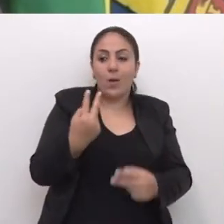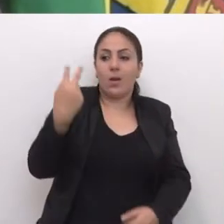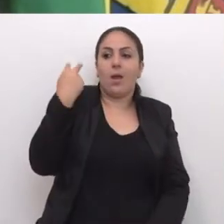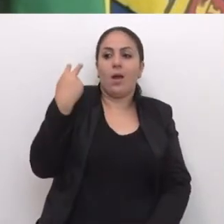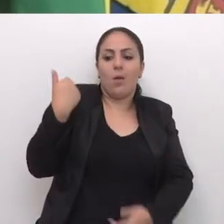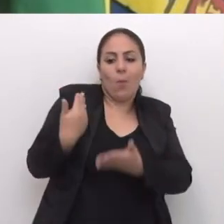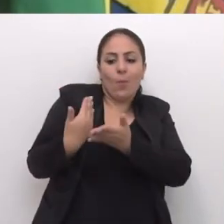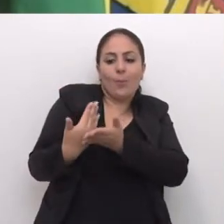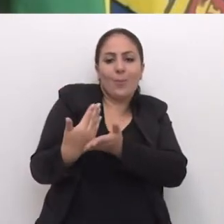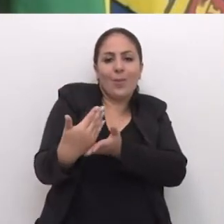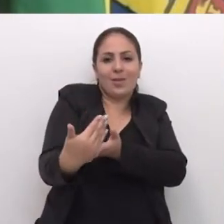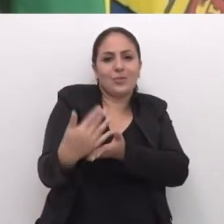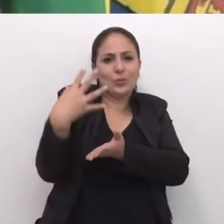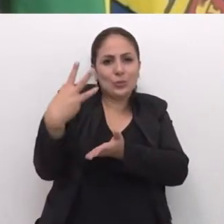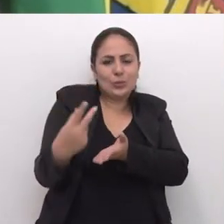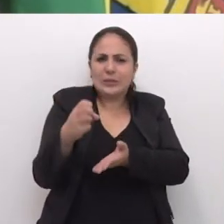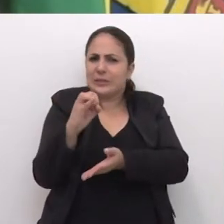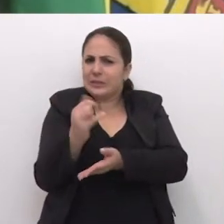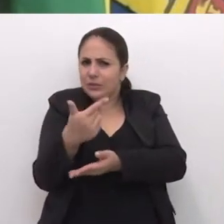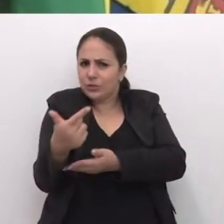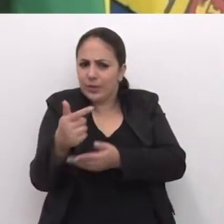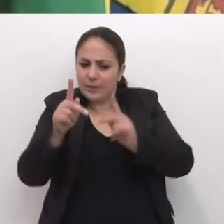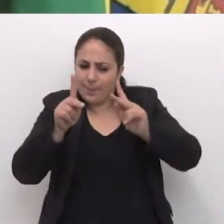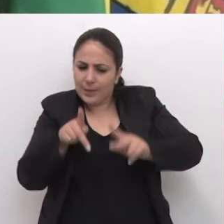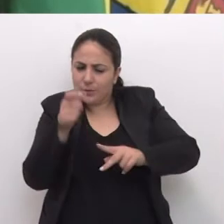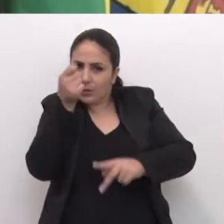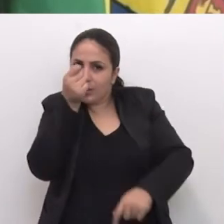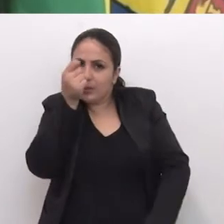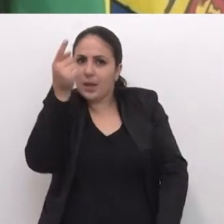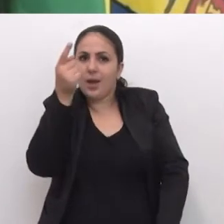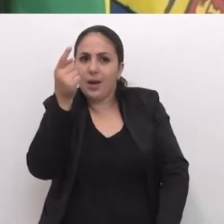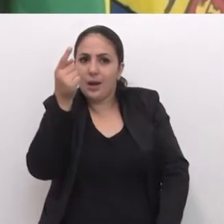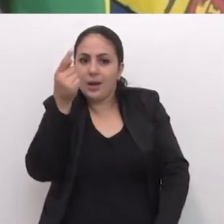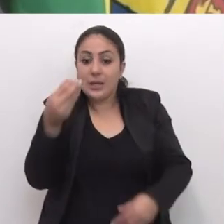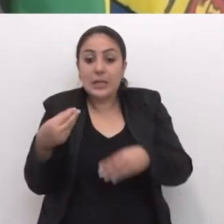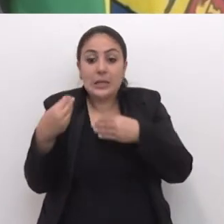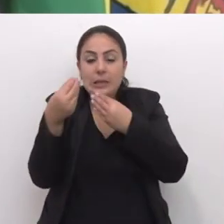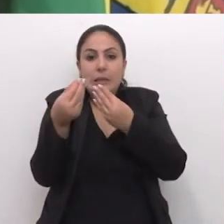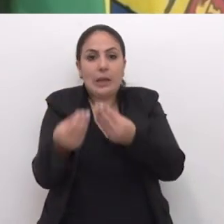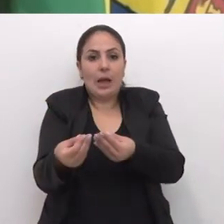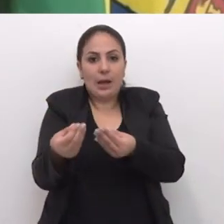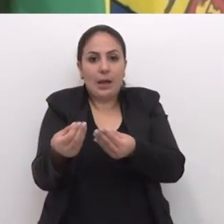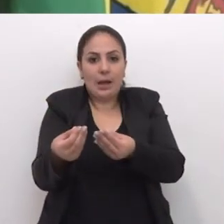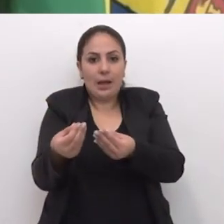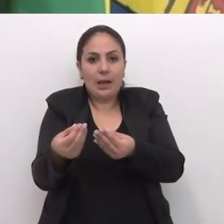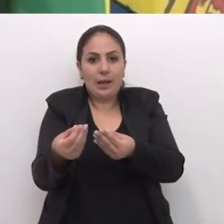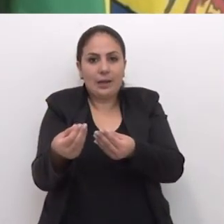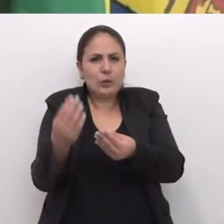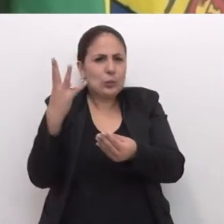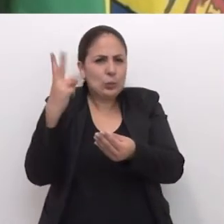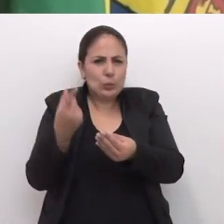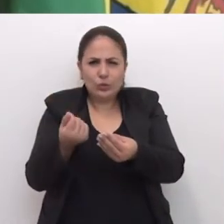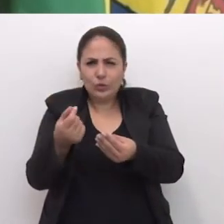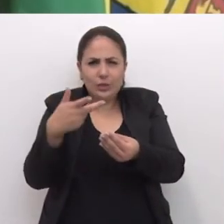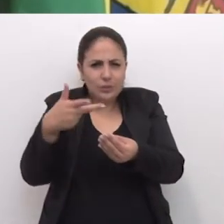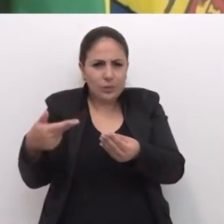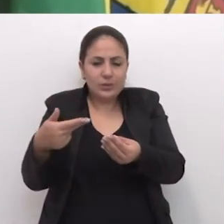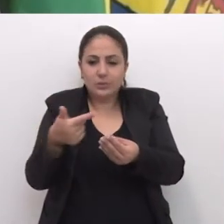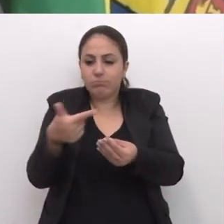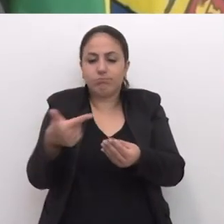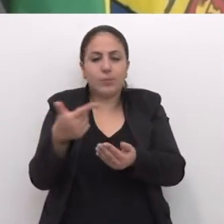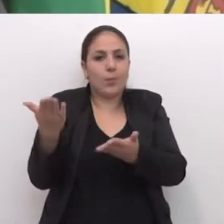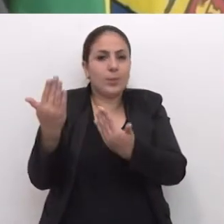por que começou. E se não tivesse essa pessoa tendo a ideia e doar parte do seu patrimônio, nós não estaríamos aqui fazendo essa